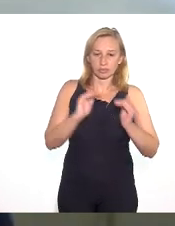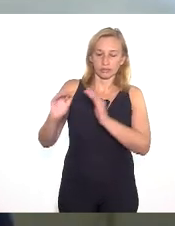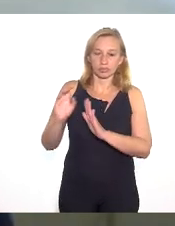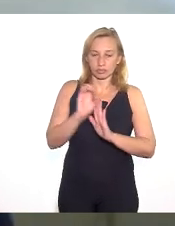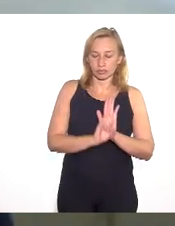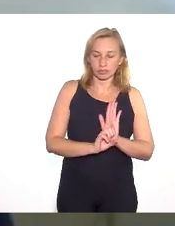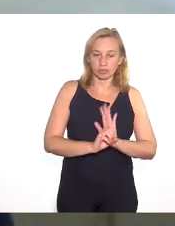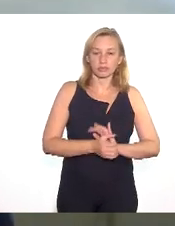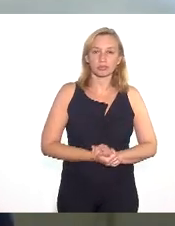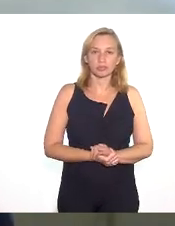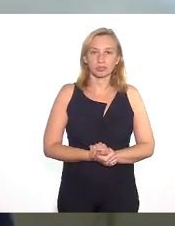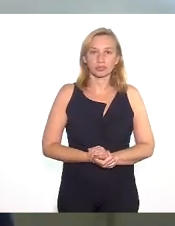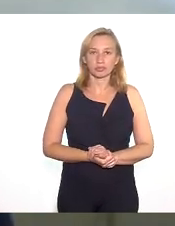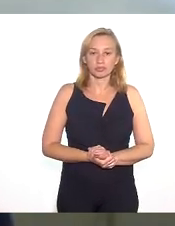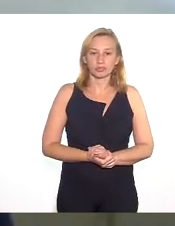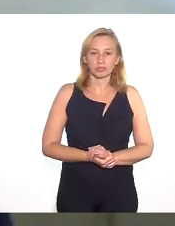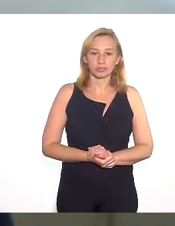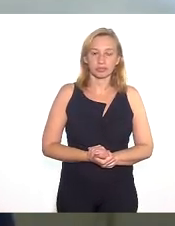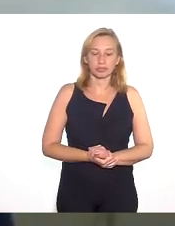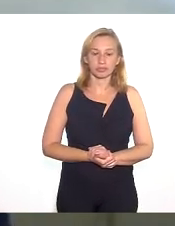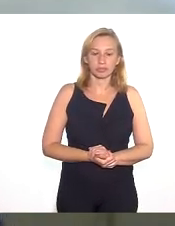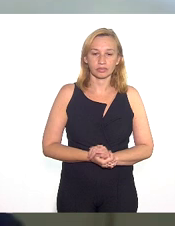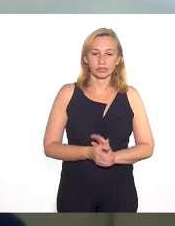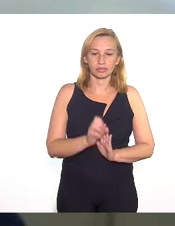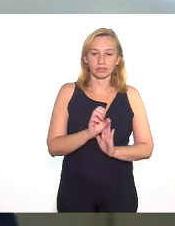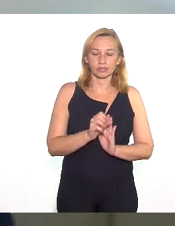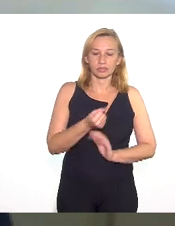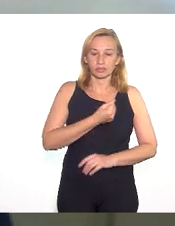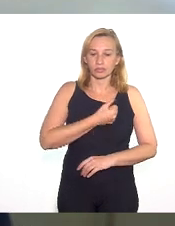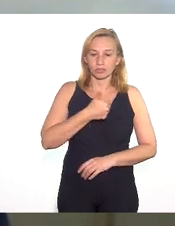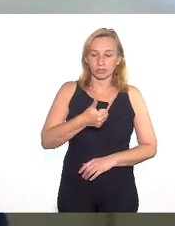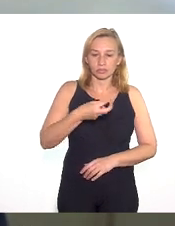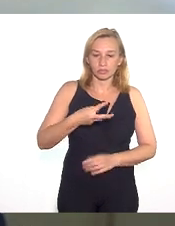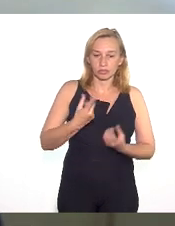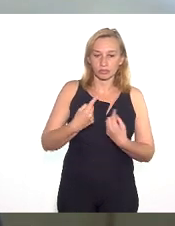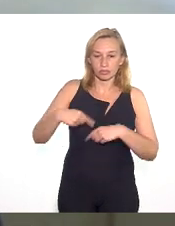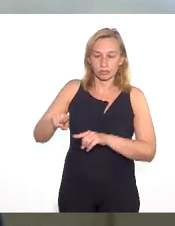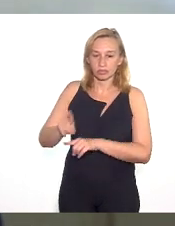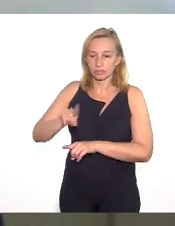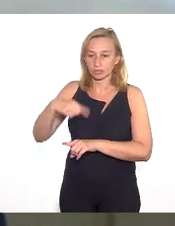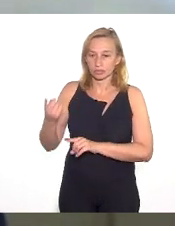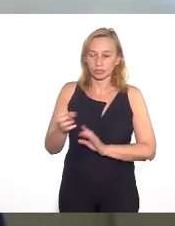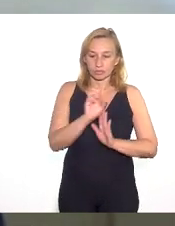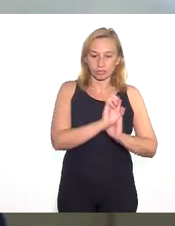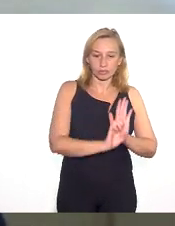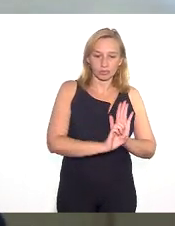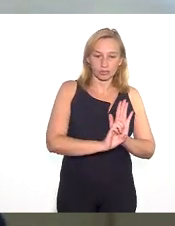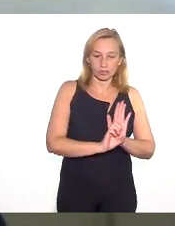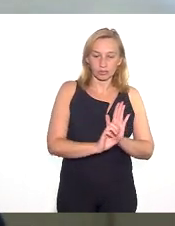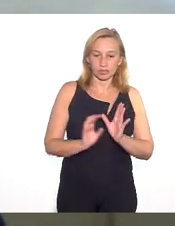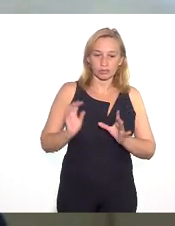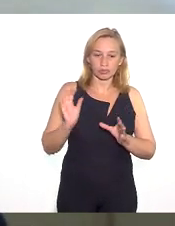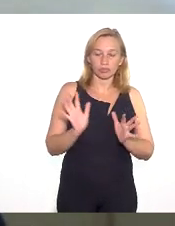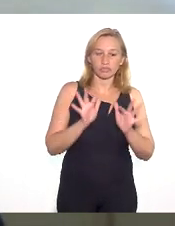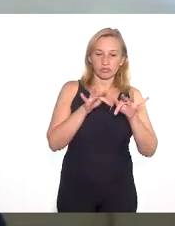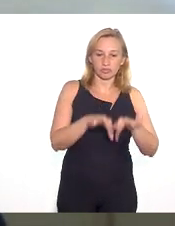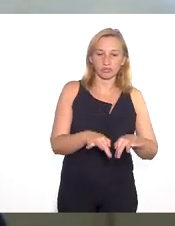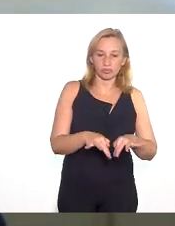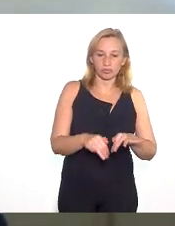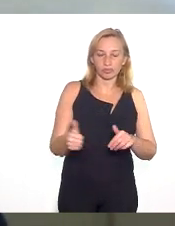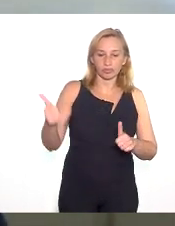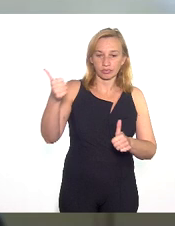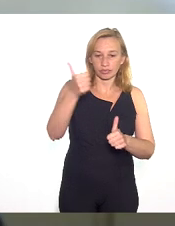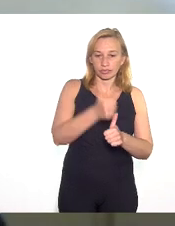subemenda à emenda número 13. Contrário às demais emendas, concluindo por